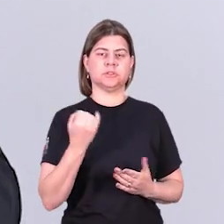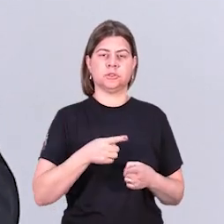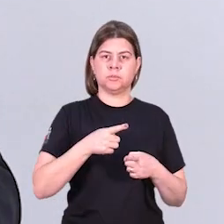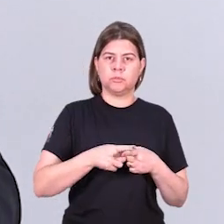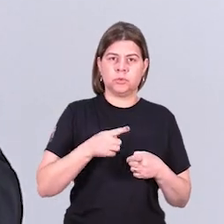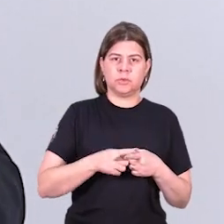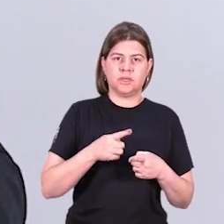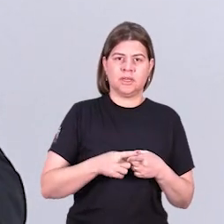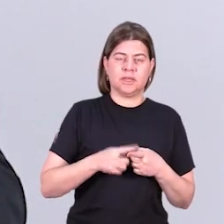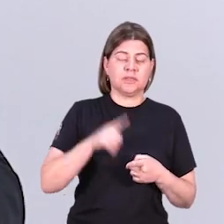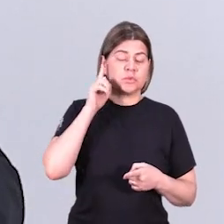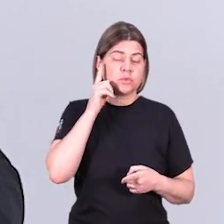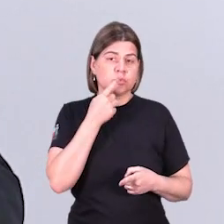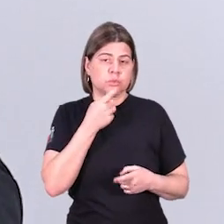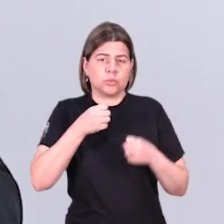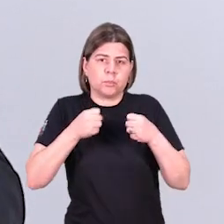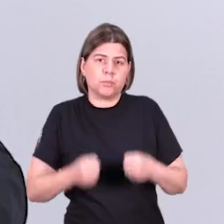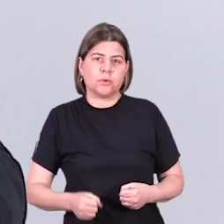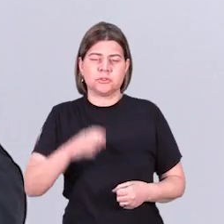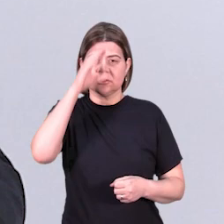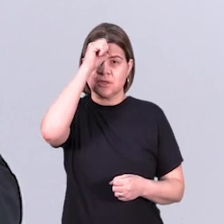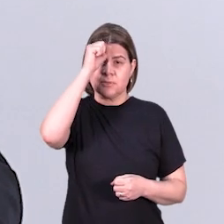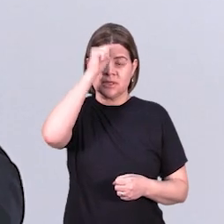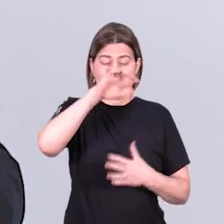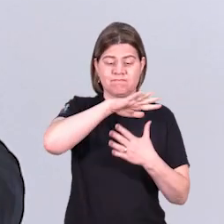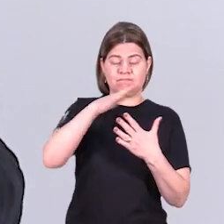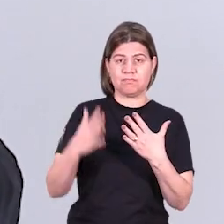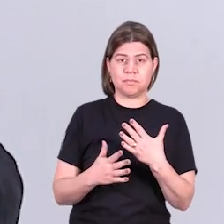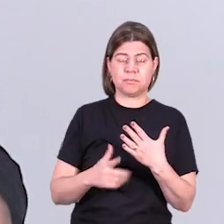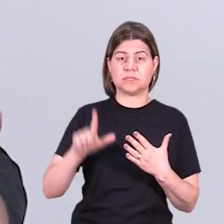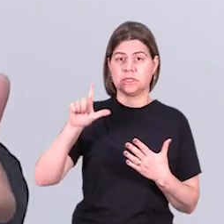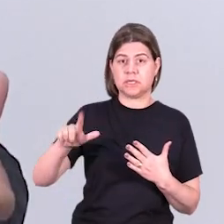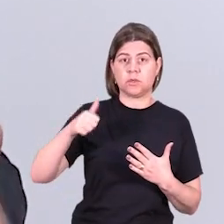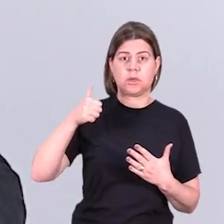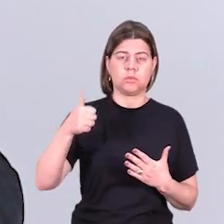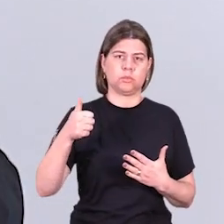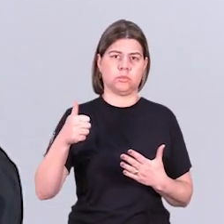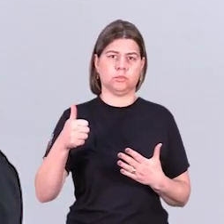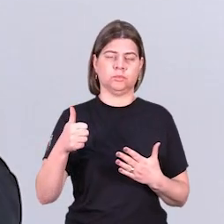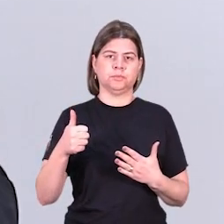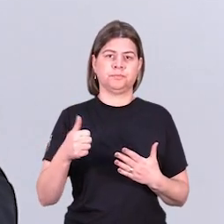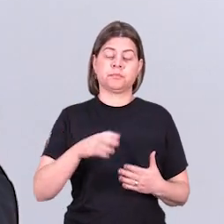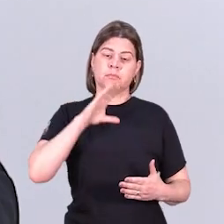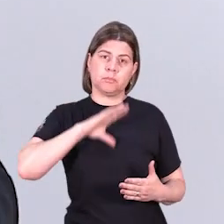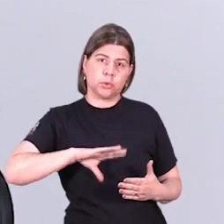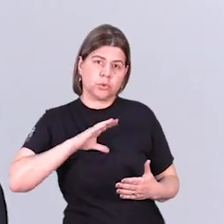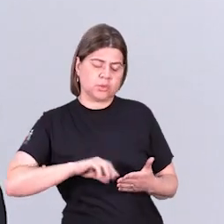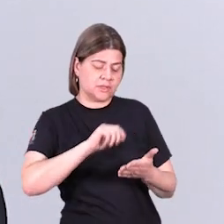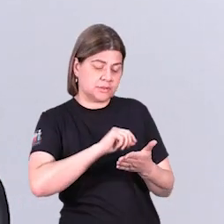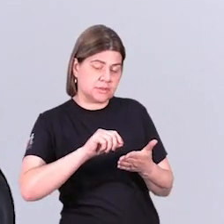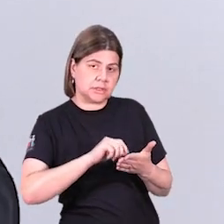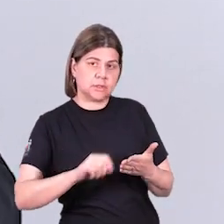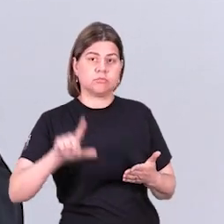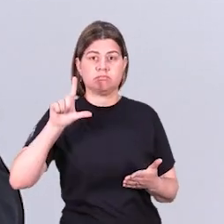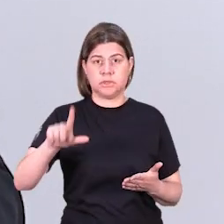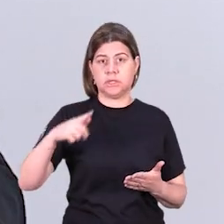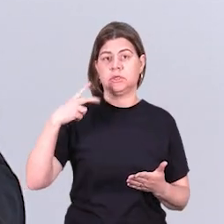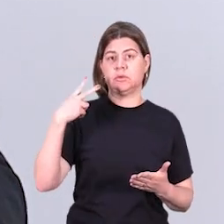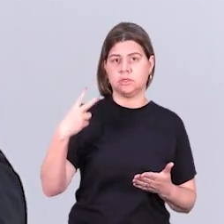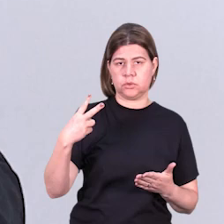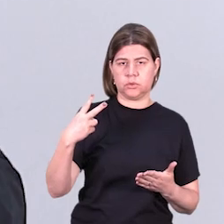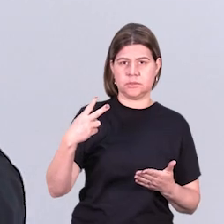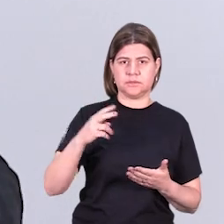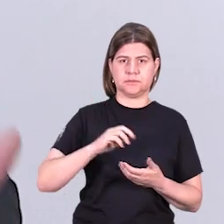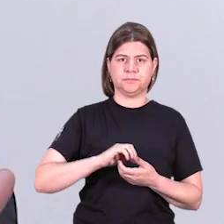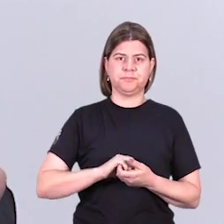aluno surdo o direito de estudá-las nas escolas como primeira língua de aprendizagem e o português escrito como